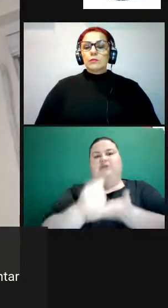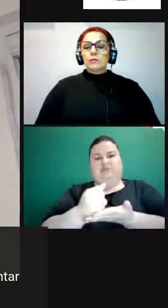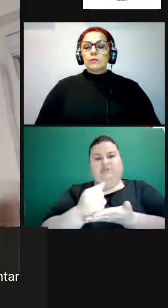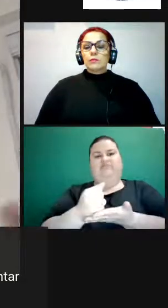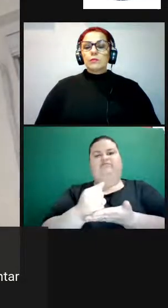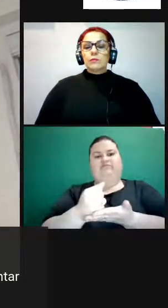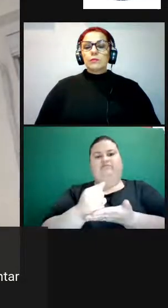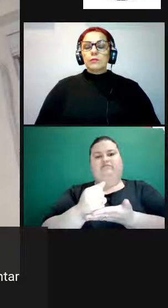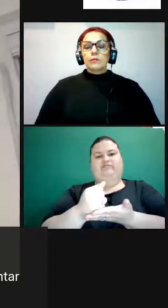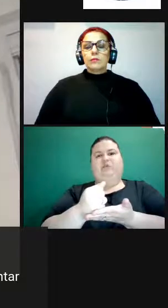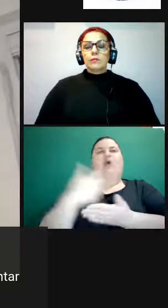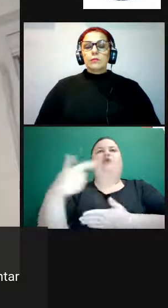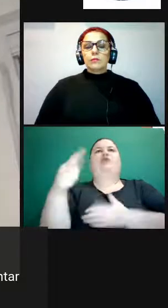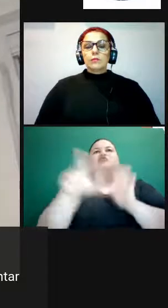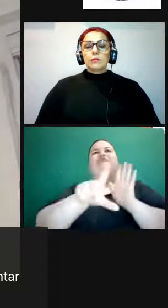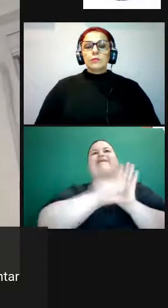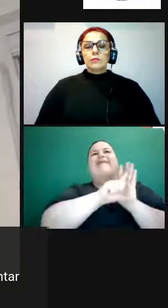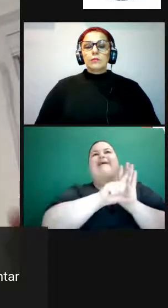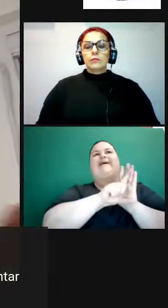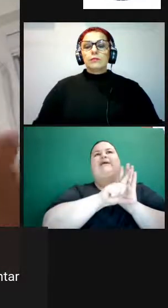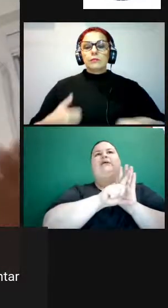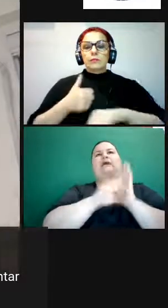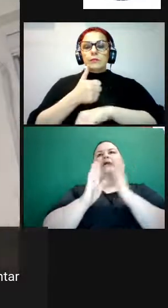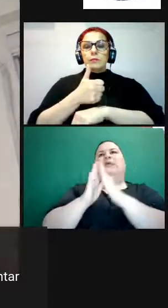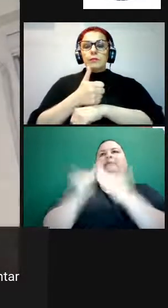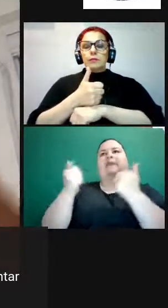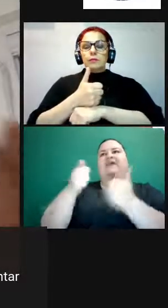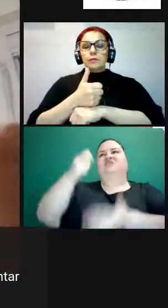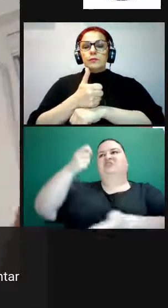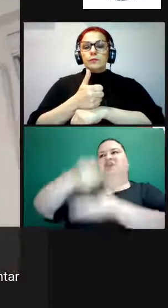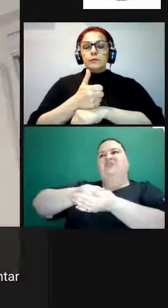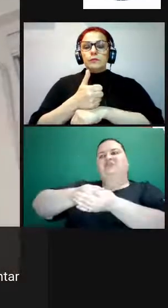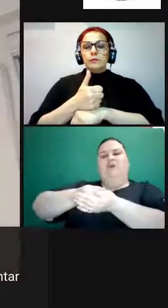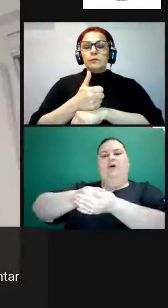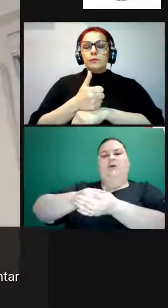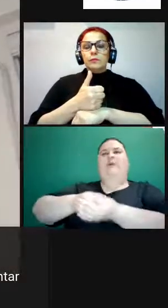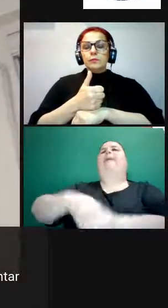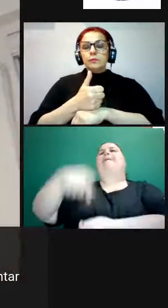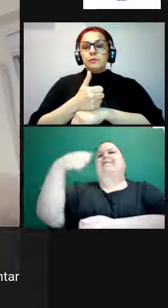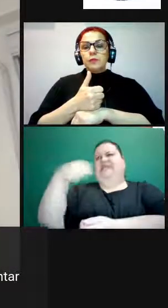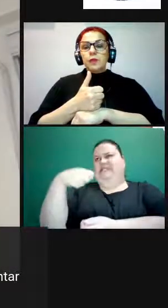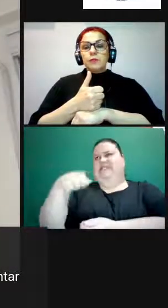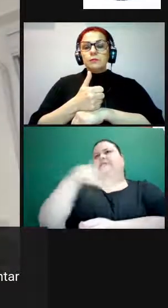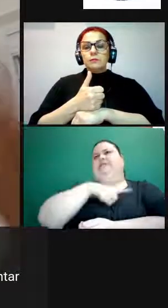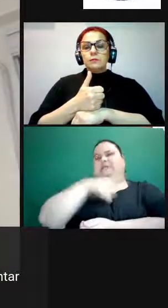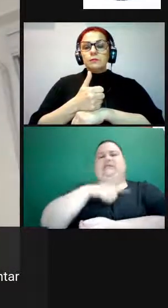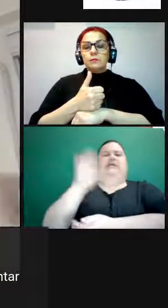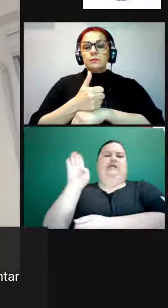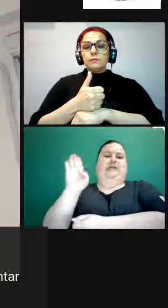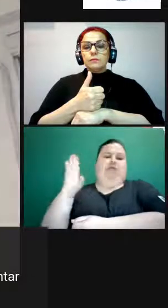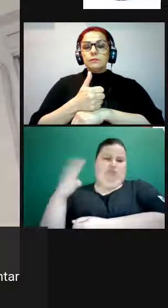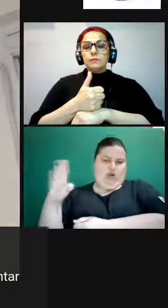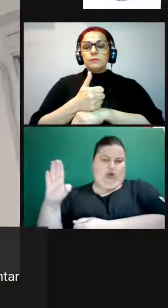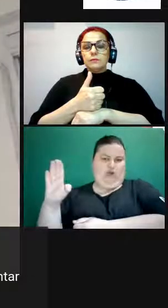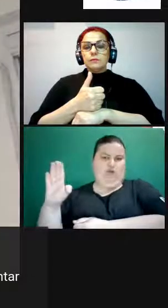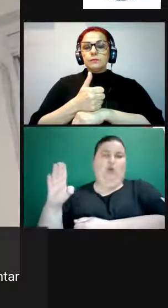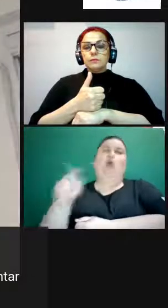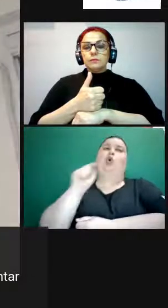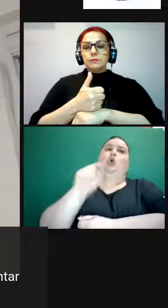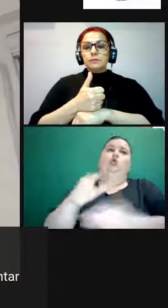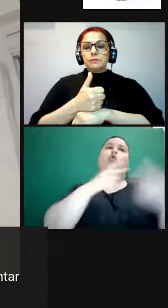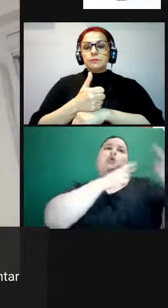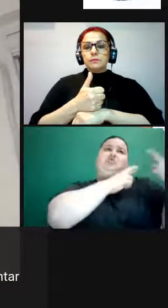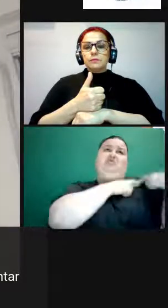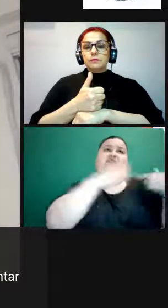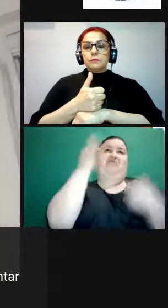exige aqui um biólogo esteja em o segmento né seja obrigado a hora que tu pode ser responsável técnico de algumas empresas e tudo mais